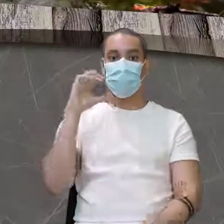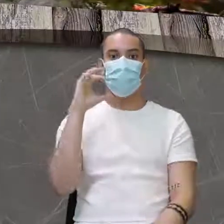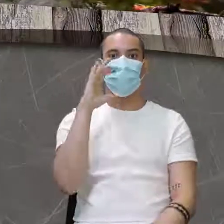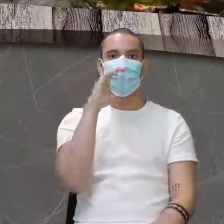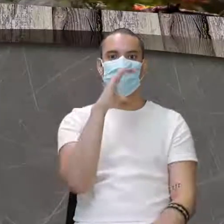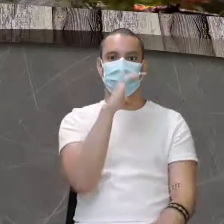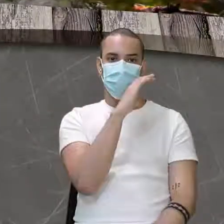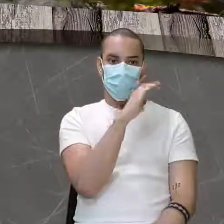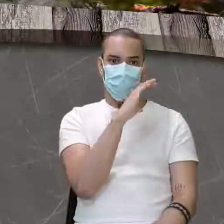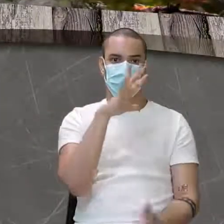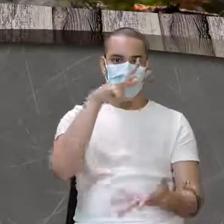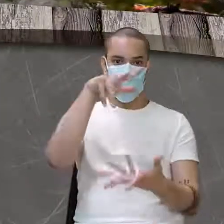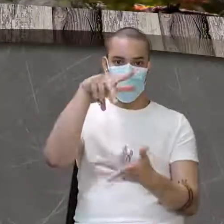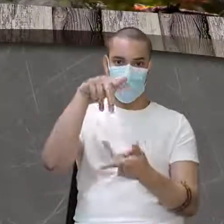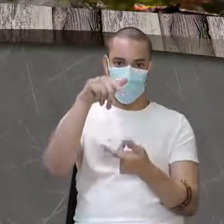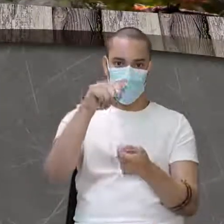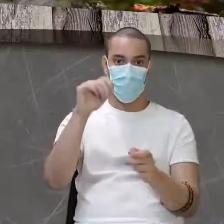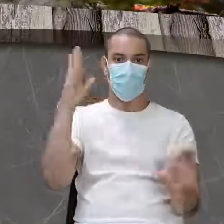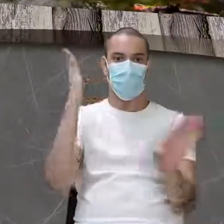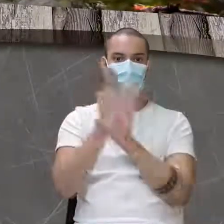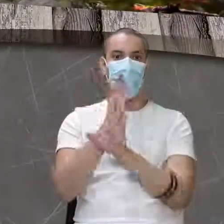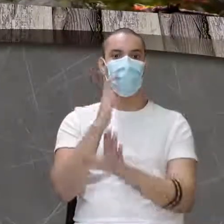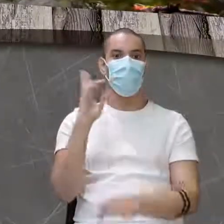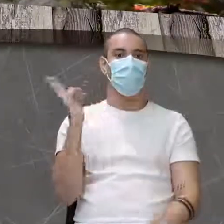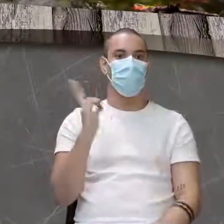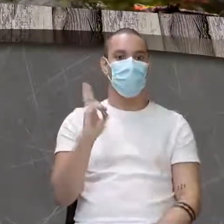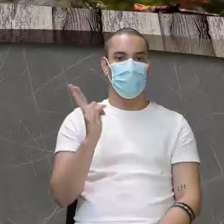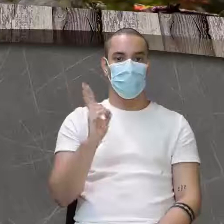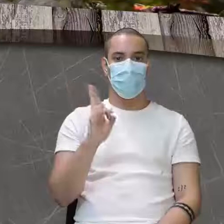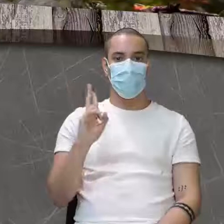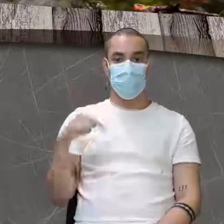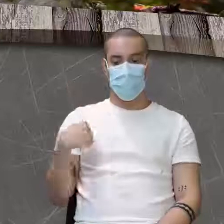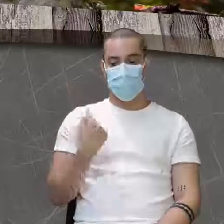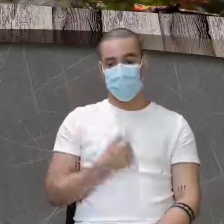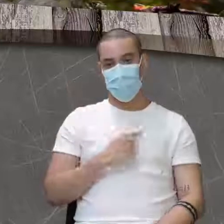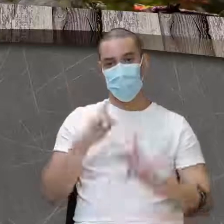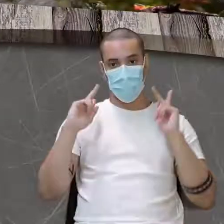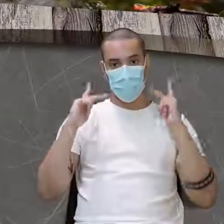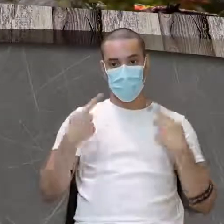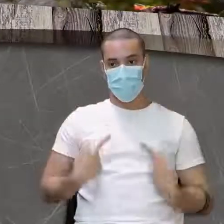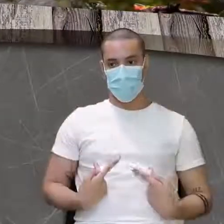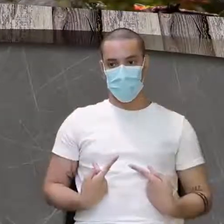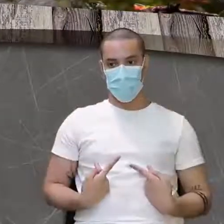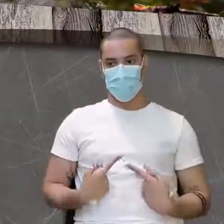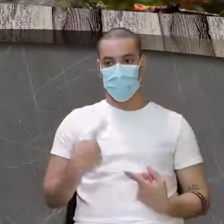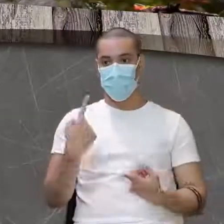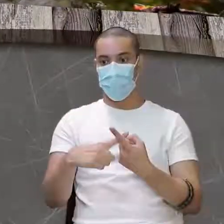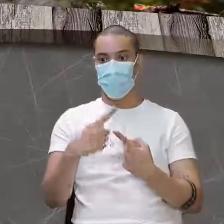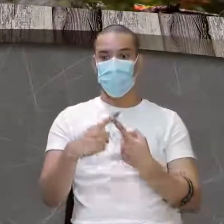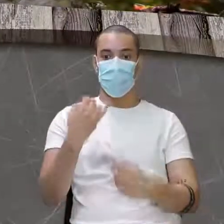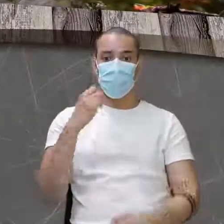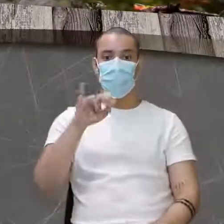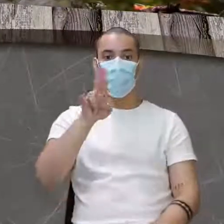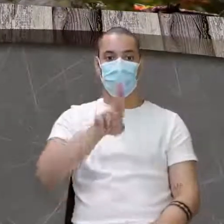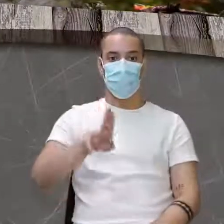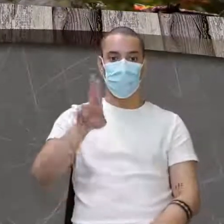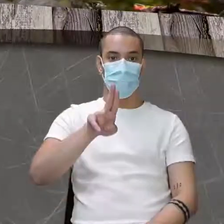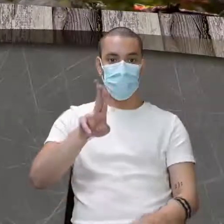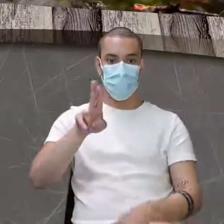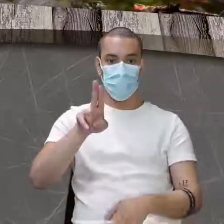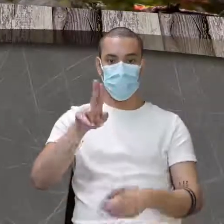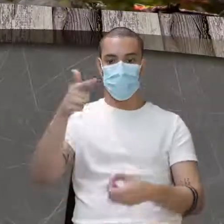aquecimento global, provocado por quem? Muitos deles pelas nossas atividades. Por quê? Eu estou liberando, quando eu uso meu